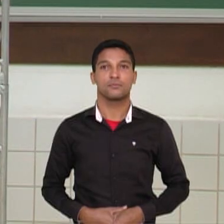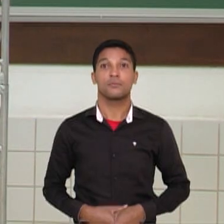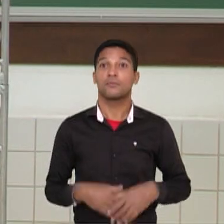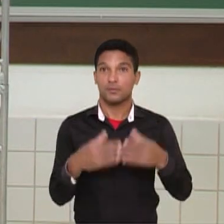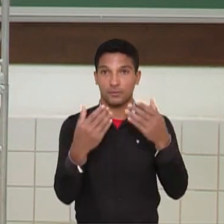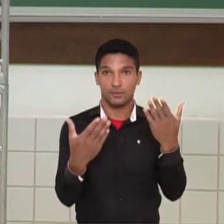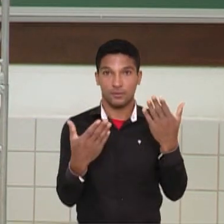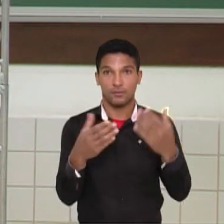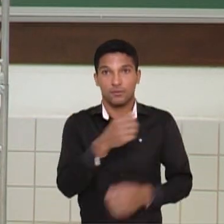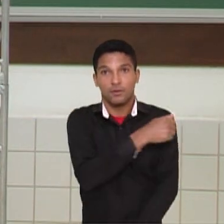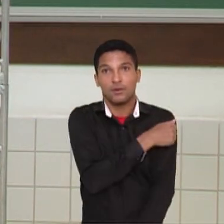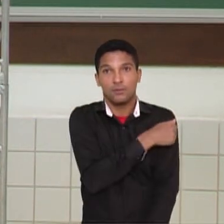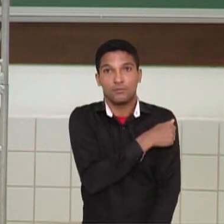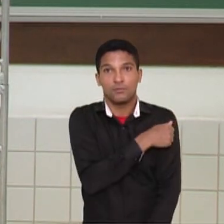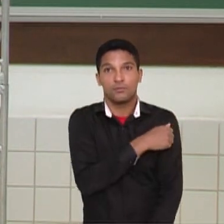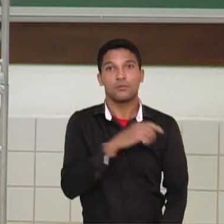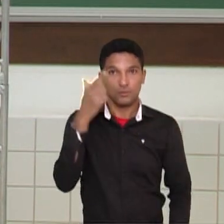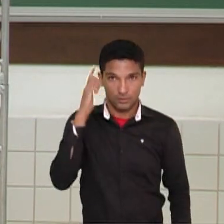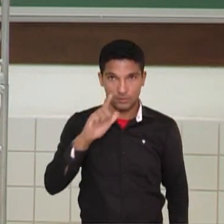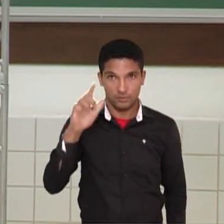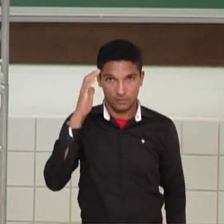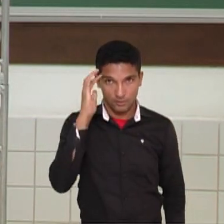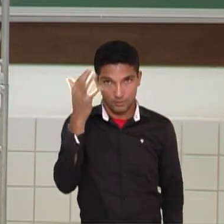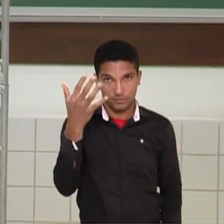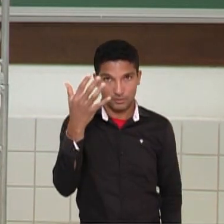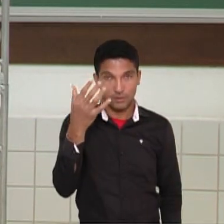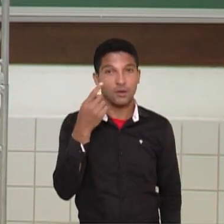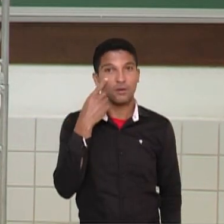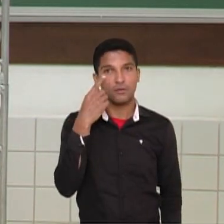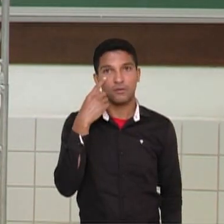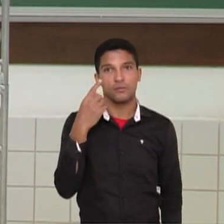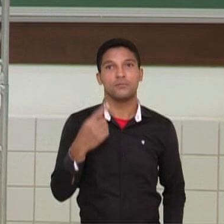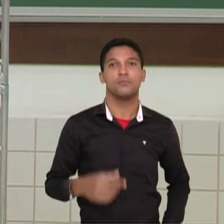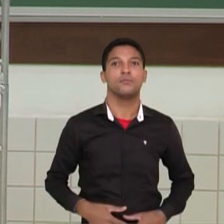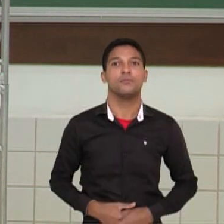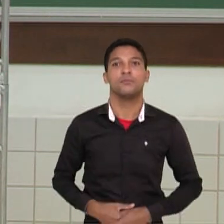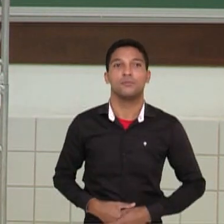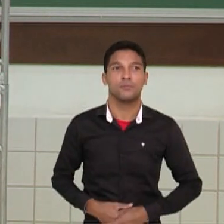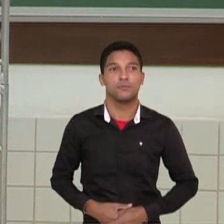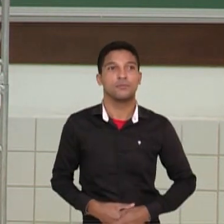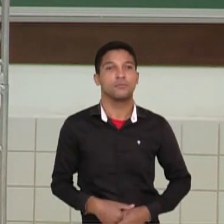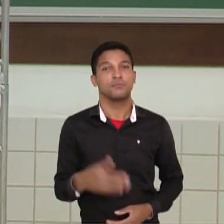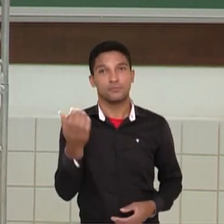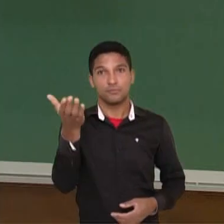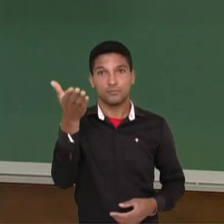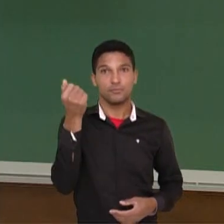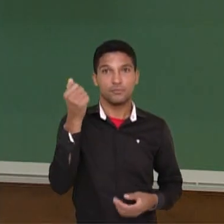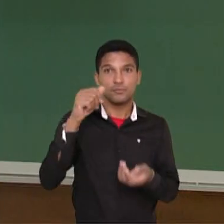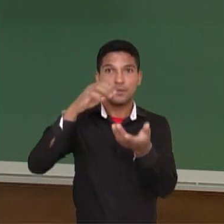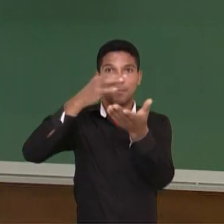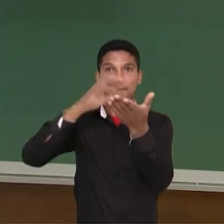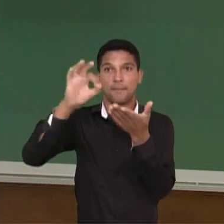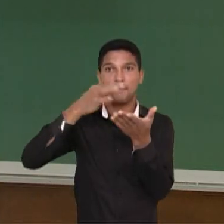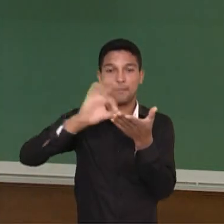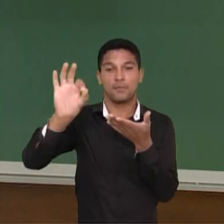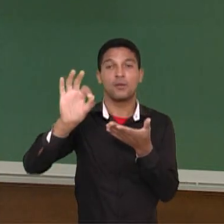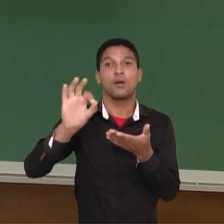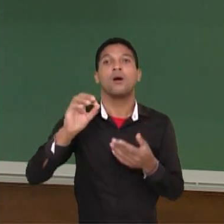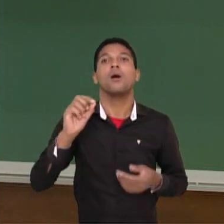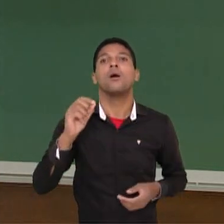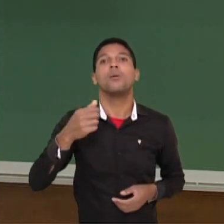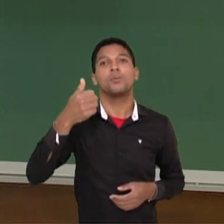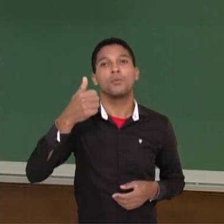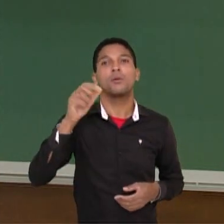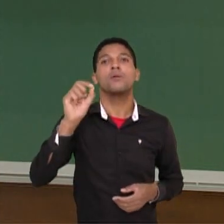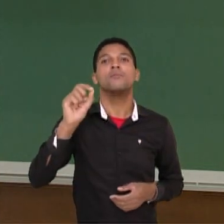E aí, pessoal, conseguiram resolver esse? Simplesinho também, não tem muito segredo, né? Vamos à correção, né? Então, primeira coisa,